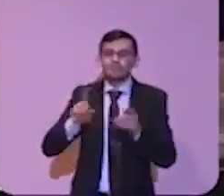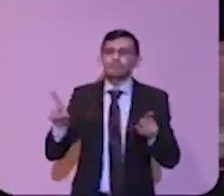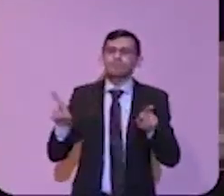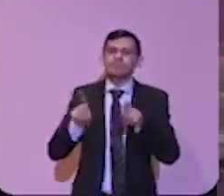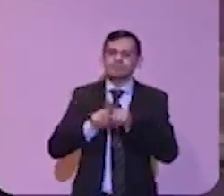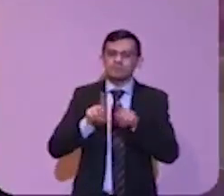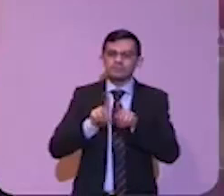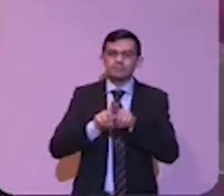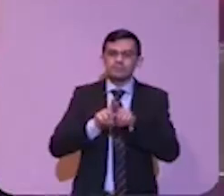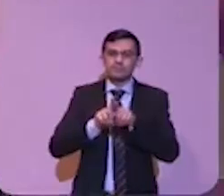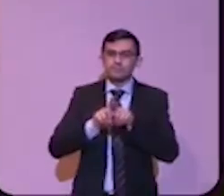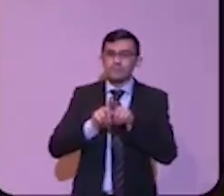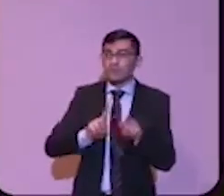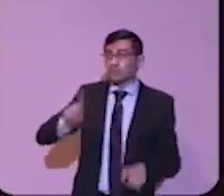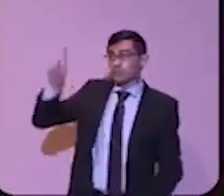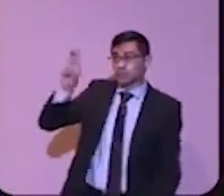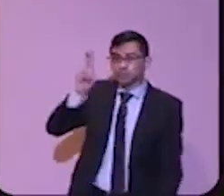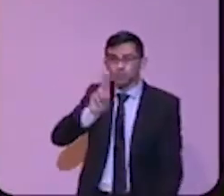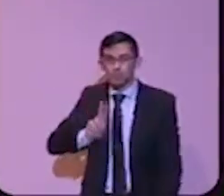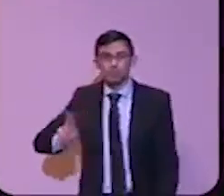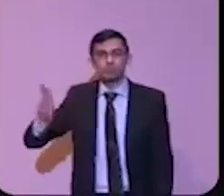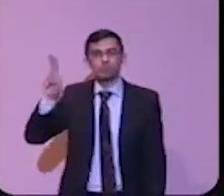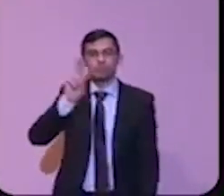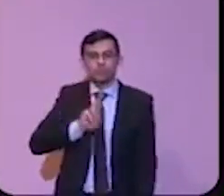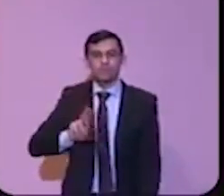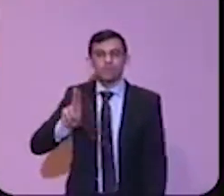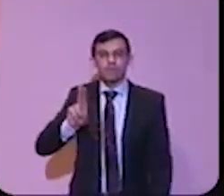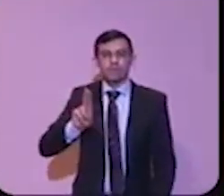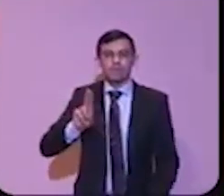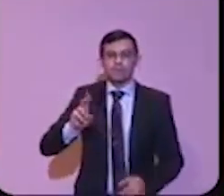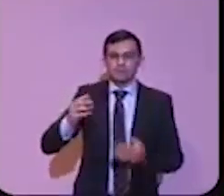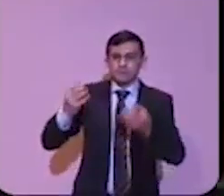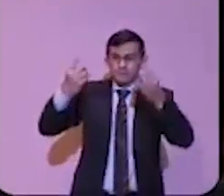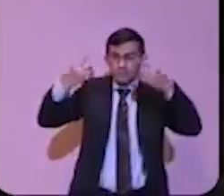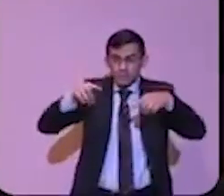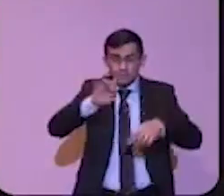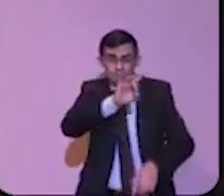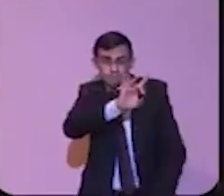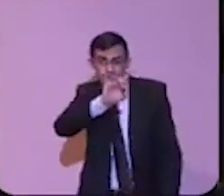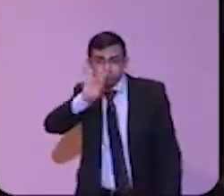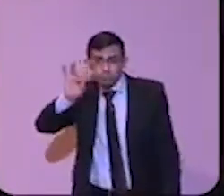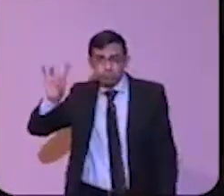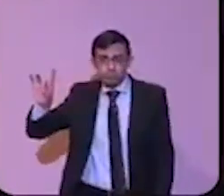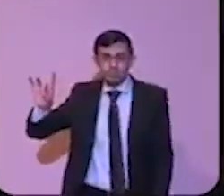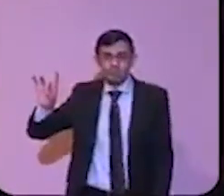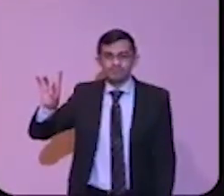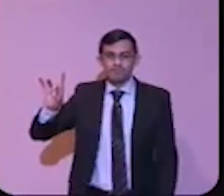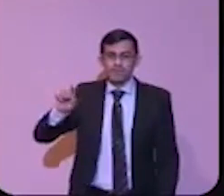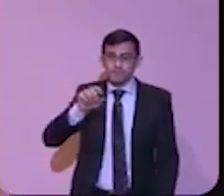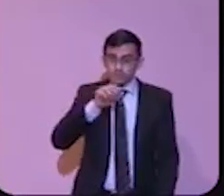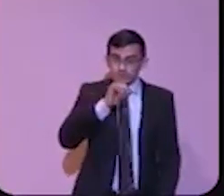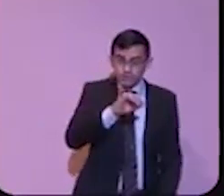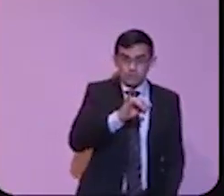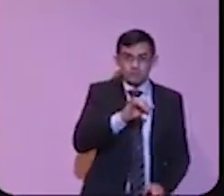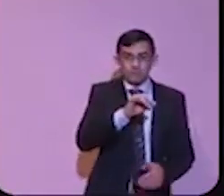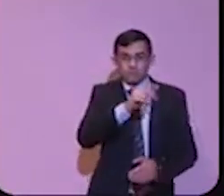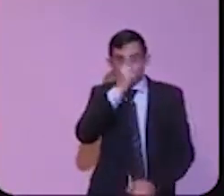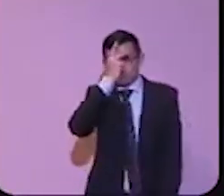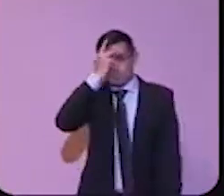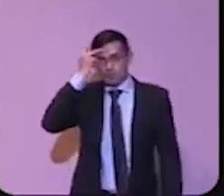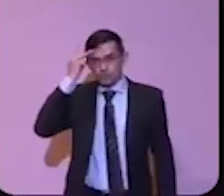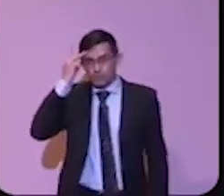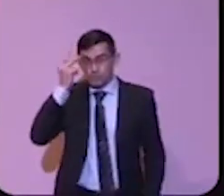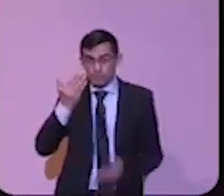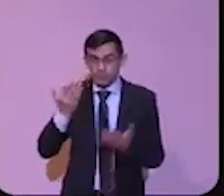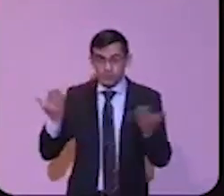também foi usada pelo Espírito Santo de Deus para desafiar cada um de nós. Se você é uma pessoa que